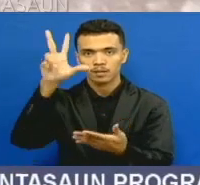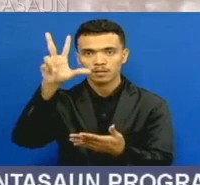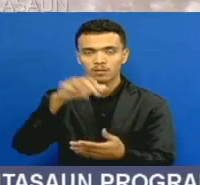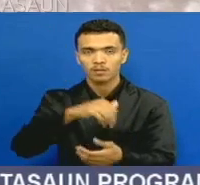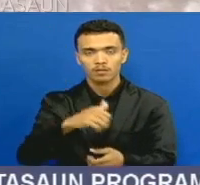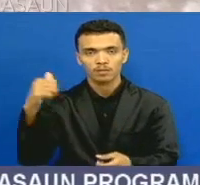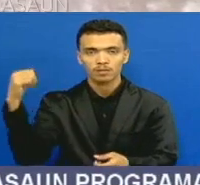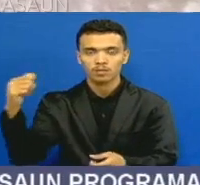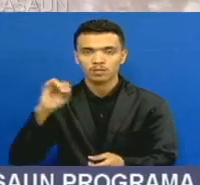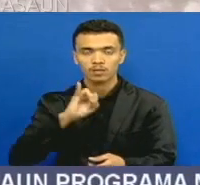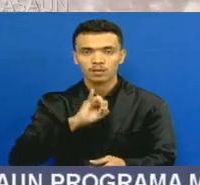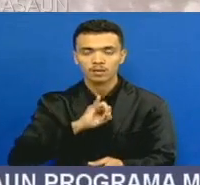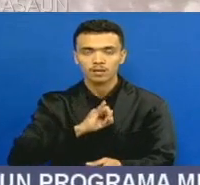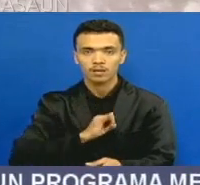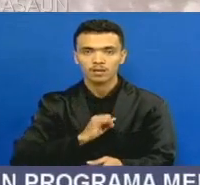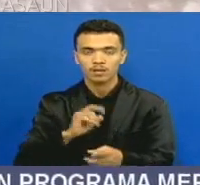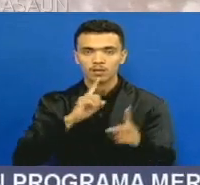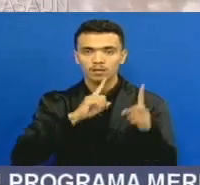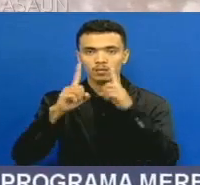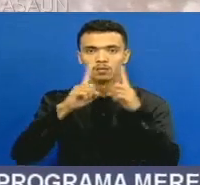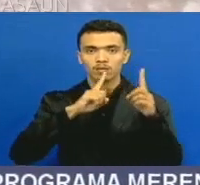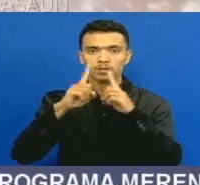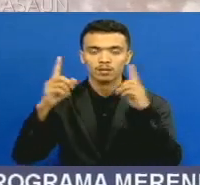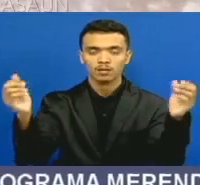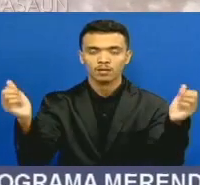bacoto, ao colher o